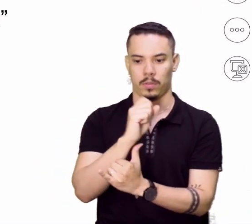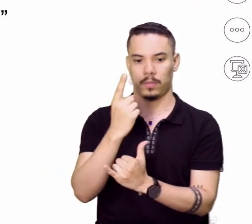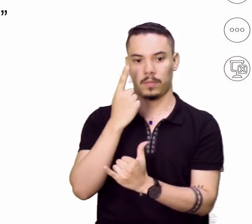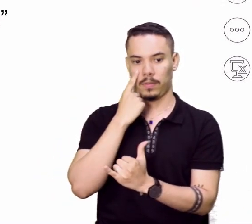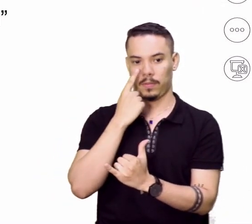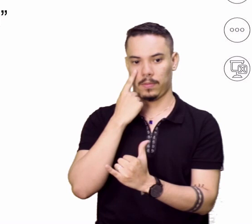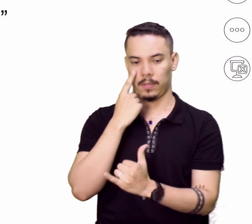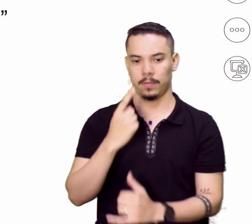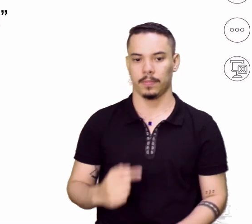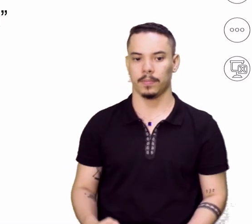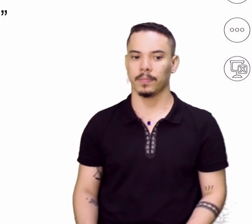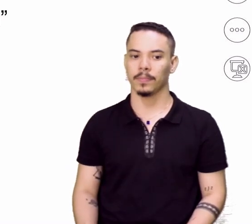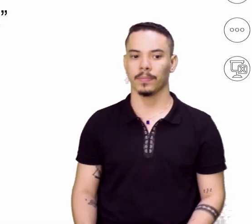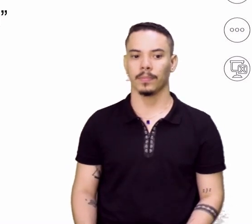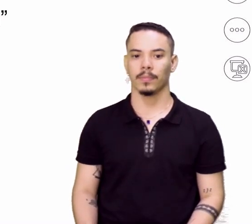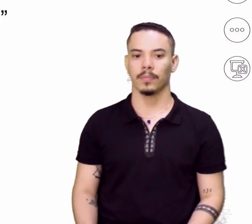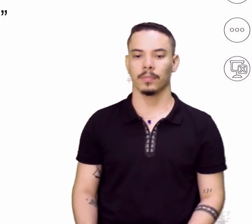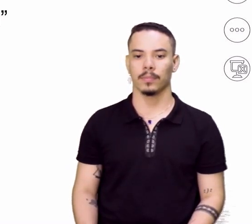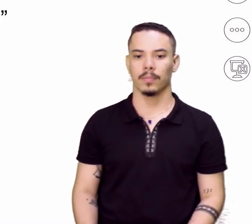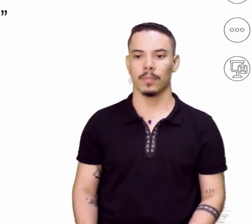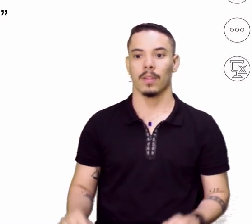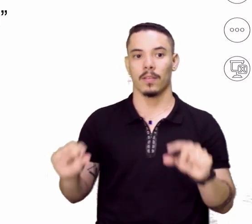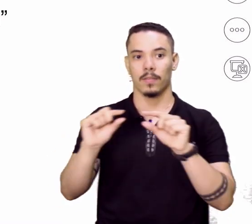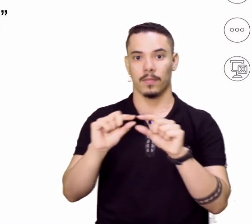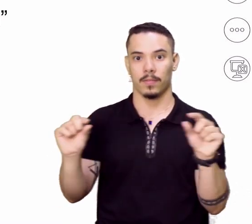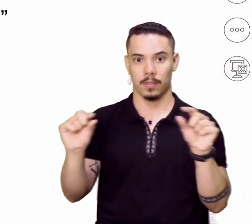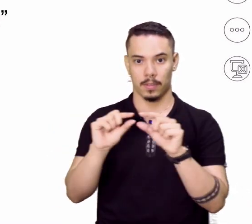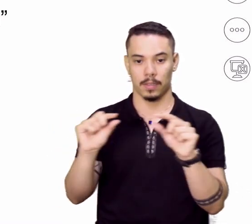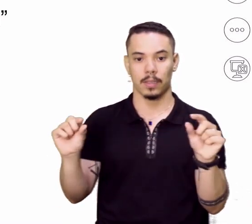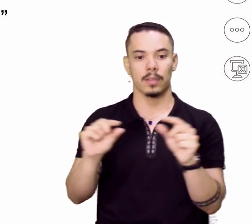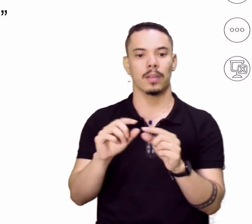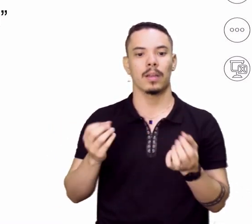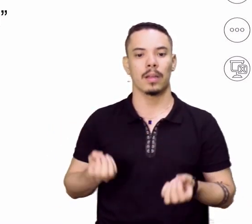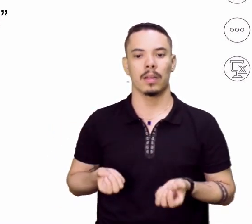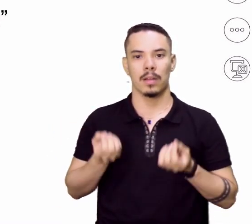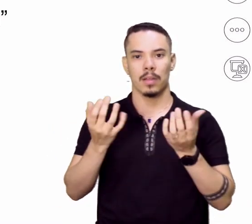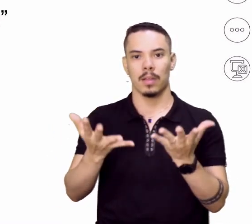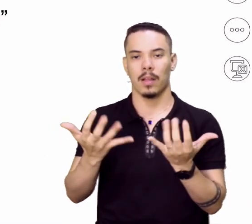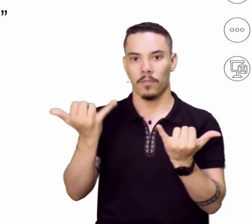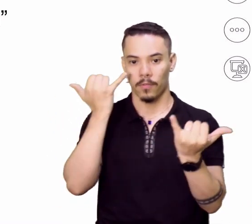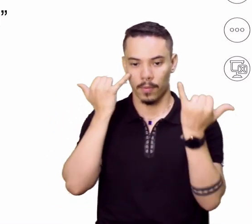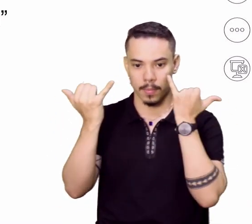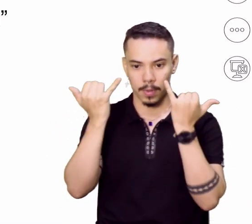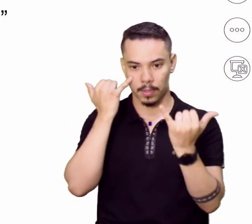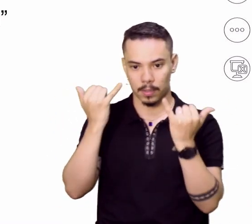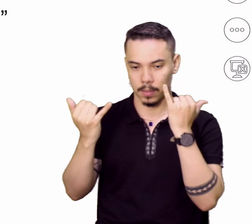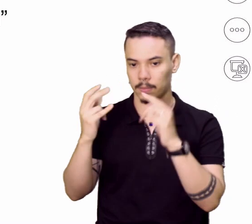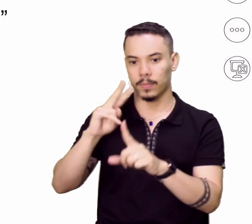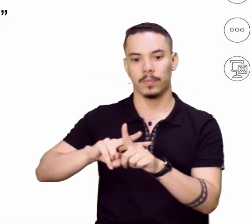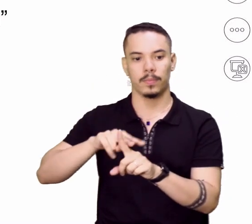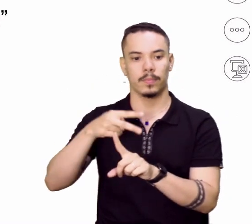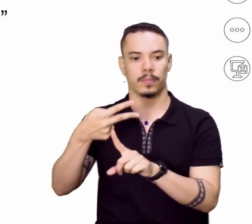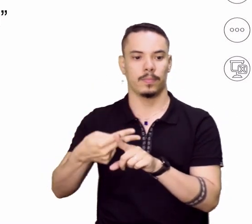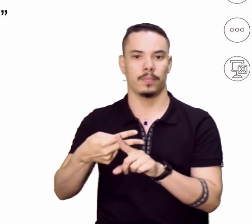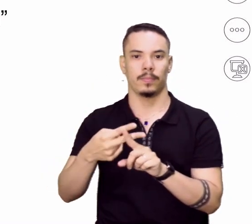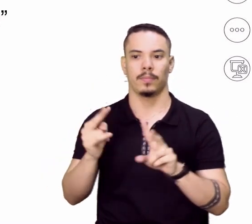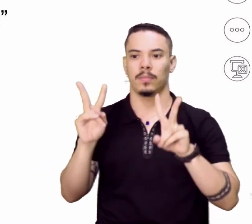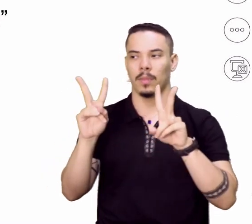relative clauses, que são orações relativas, elas dão informação extra sobre algo na